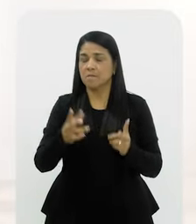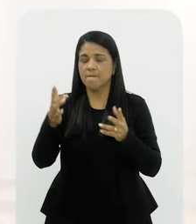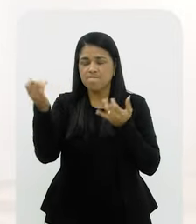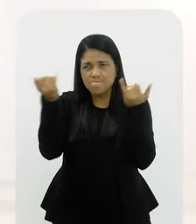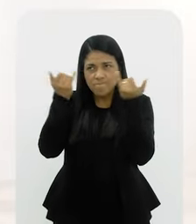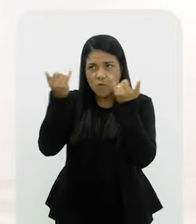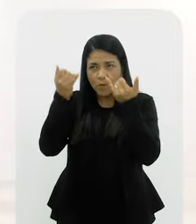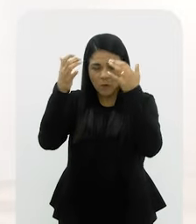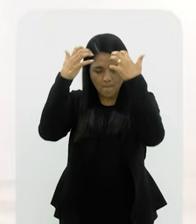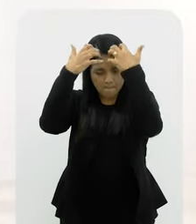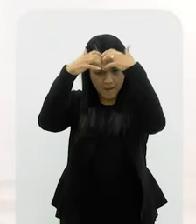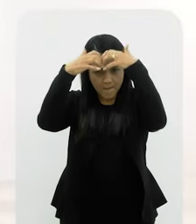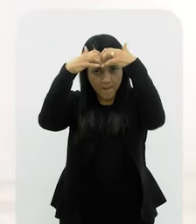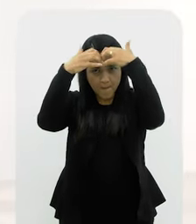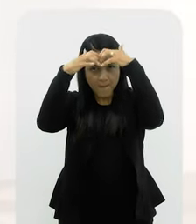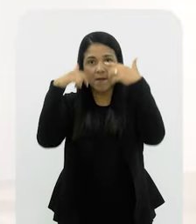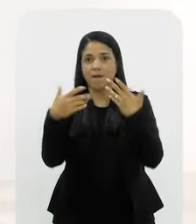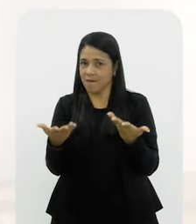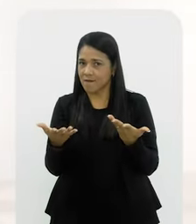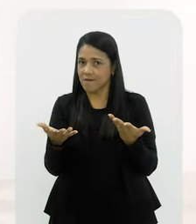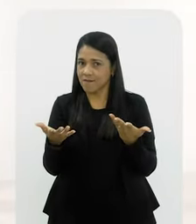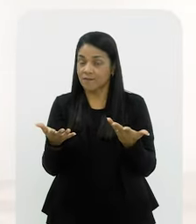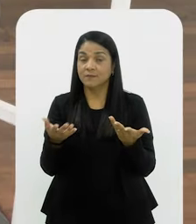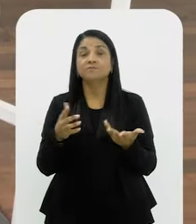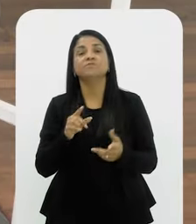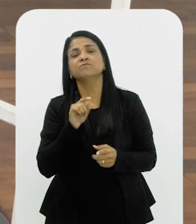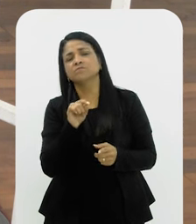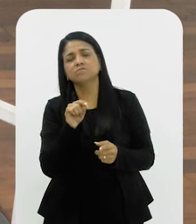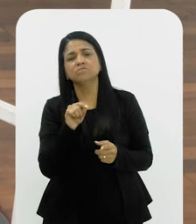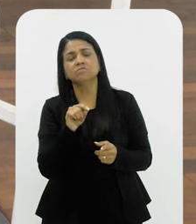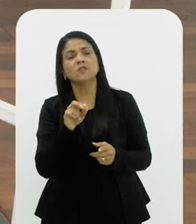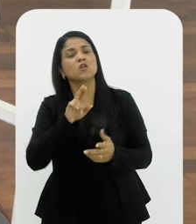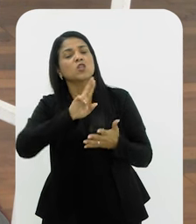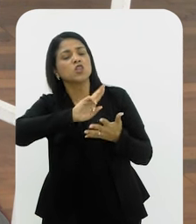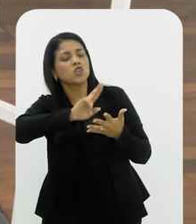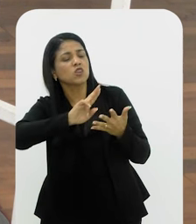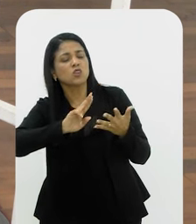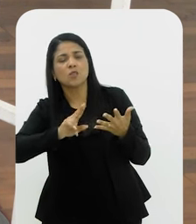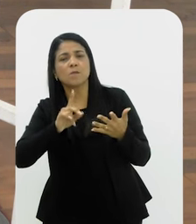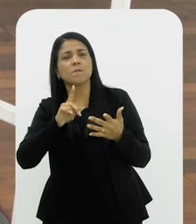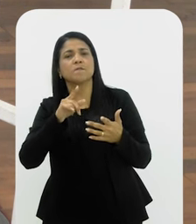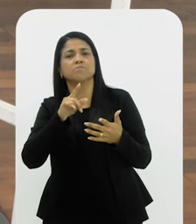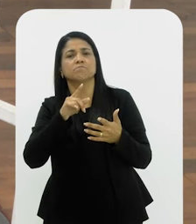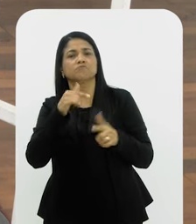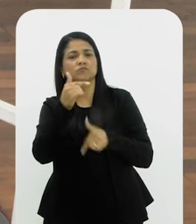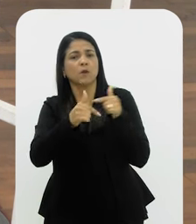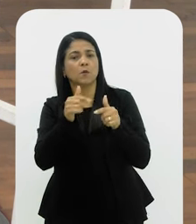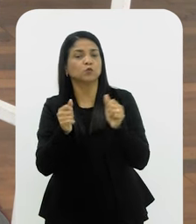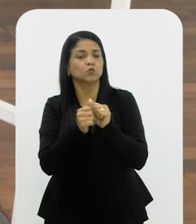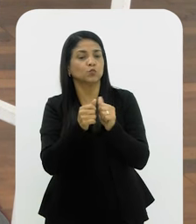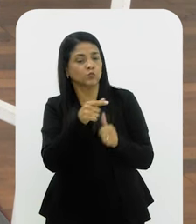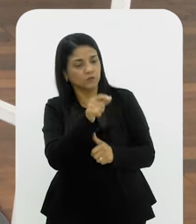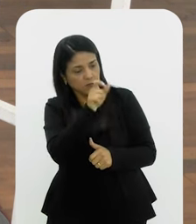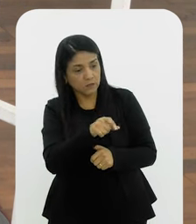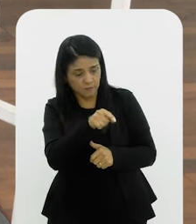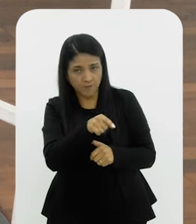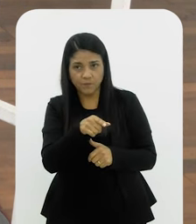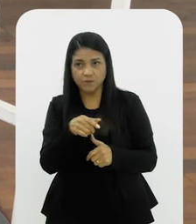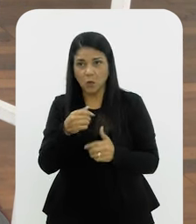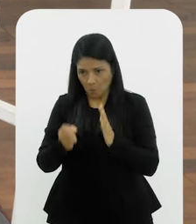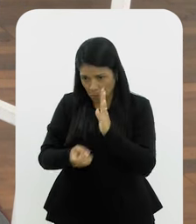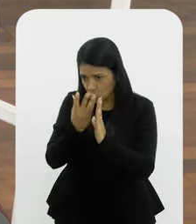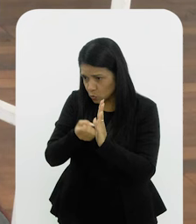fica armazenado aquelas muita informação. E quais são os grandes nomes que você já trabalhou? Como